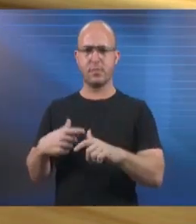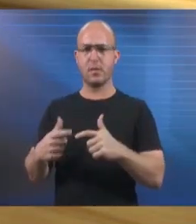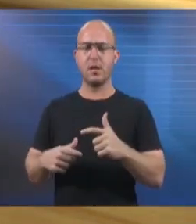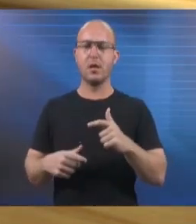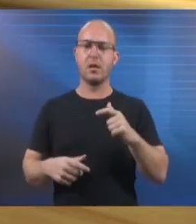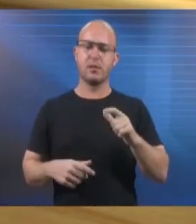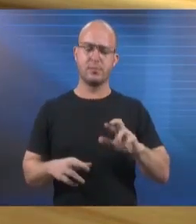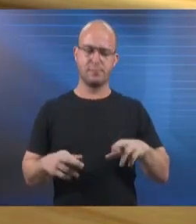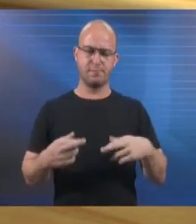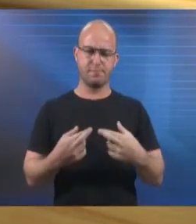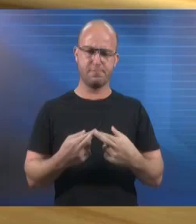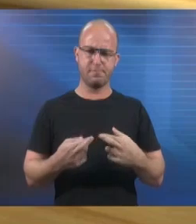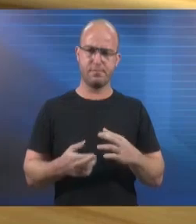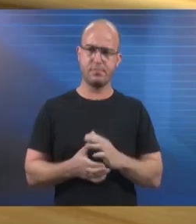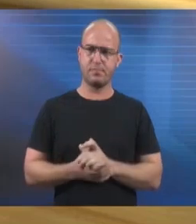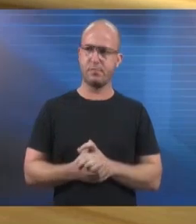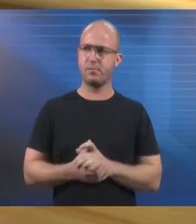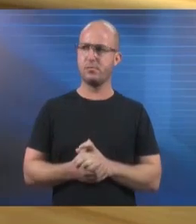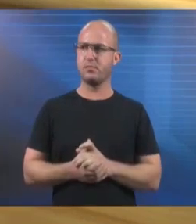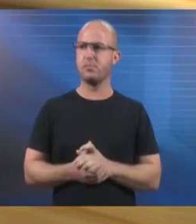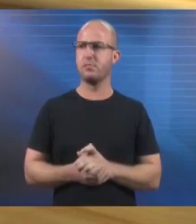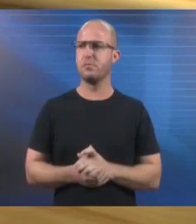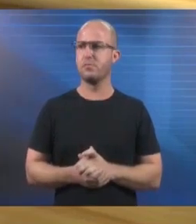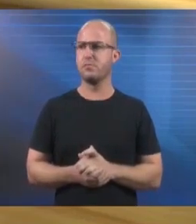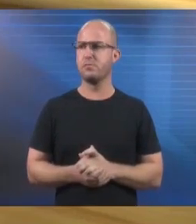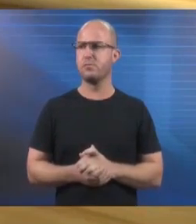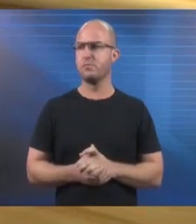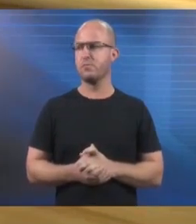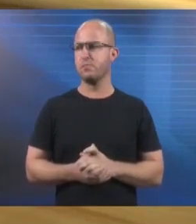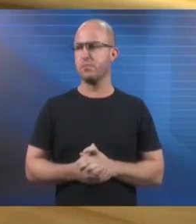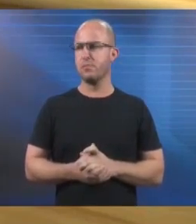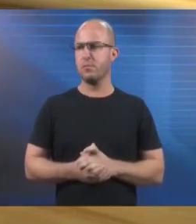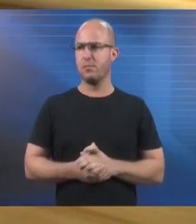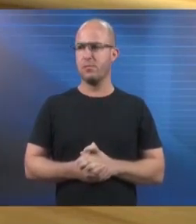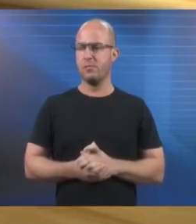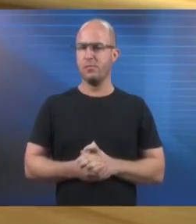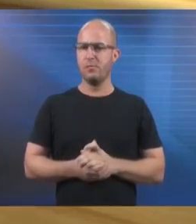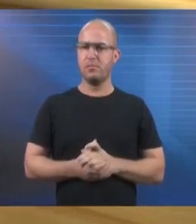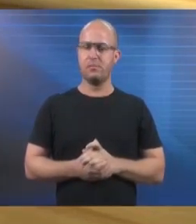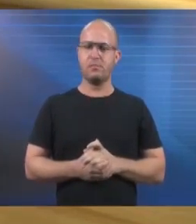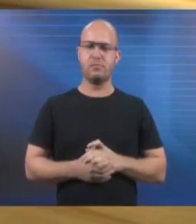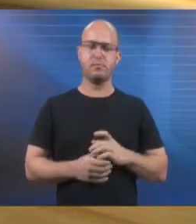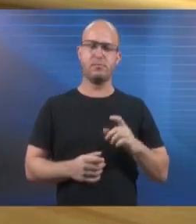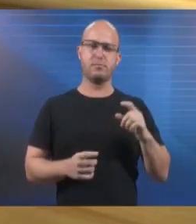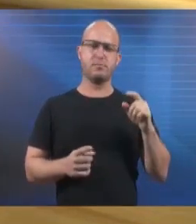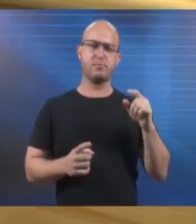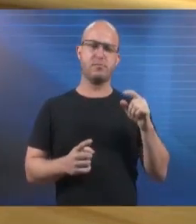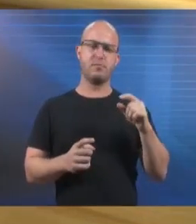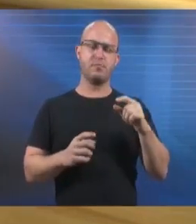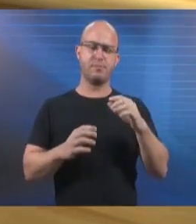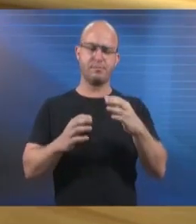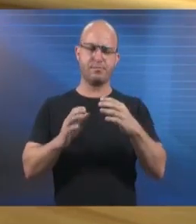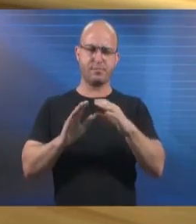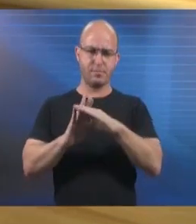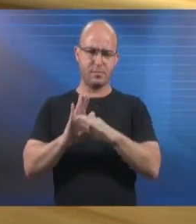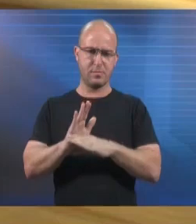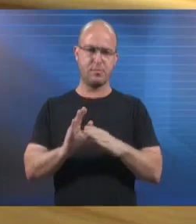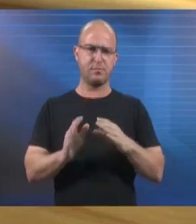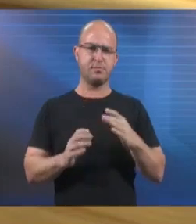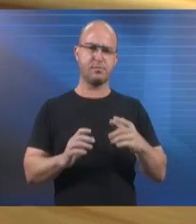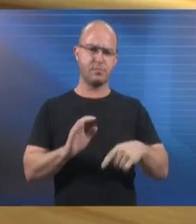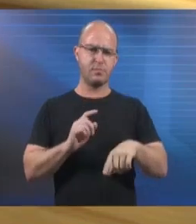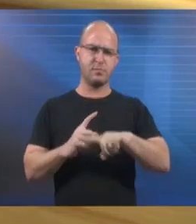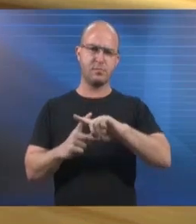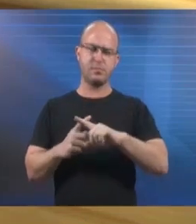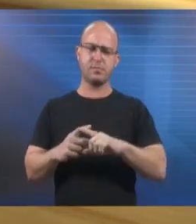e essas reuniões Estão sim tendo eh um ponto Positivo já que tá sendo alinhado junto à maternidade